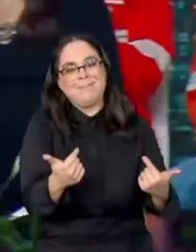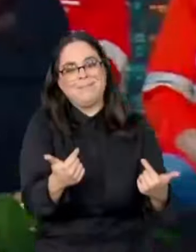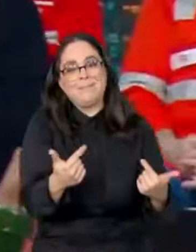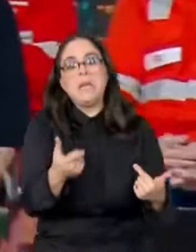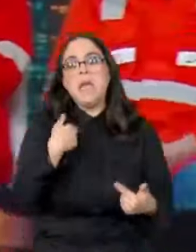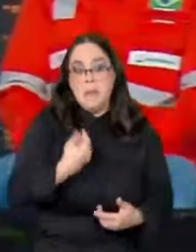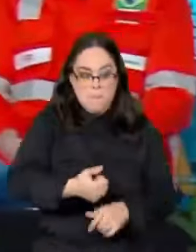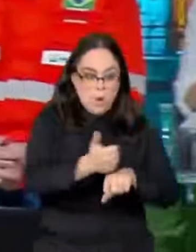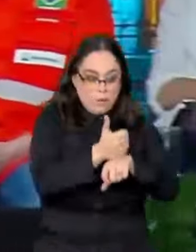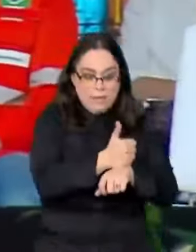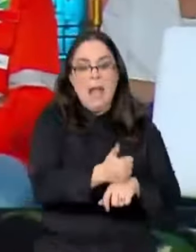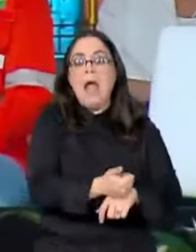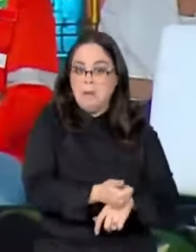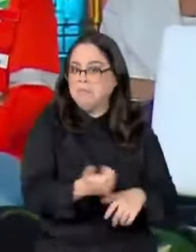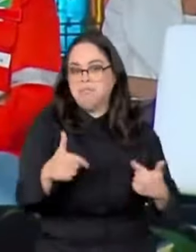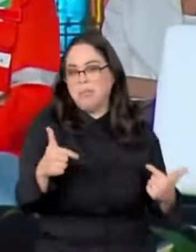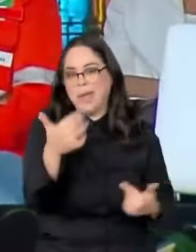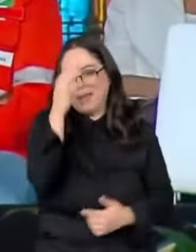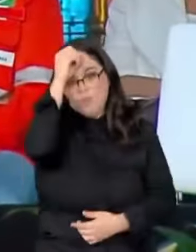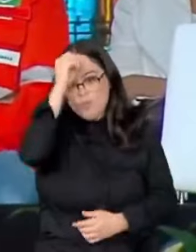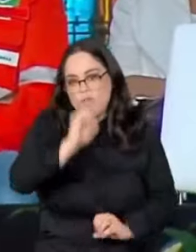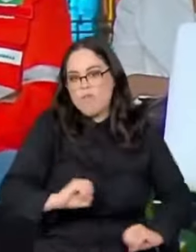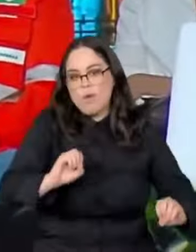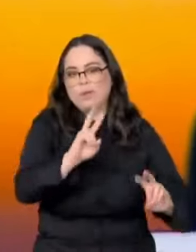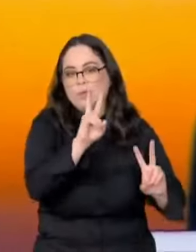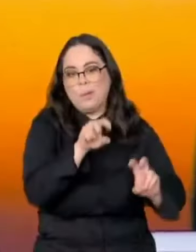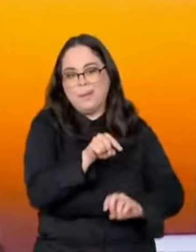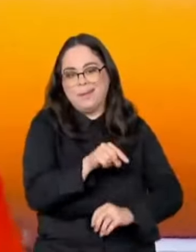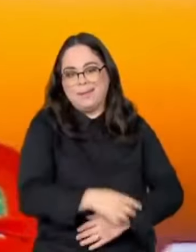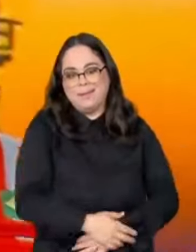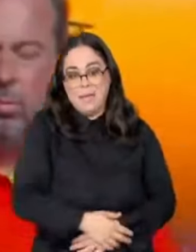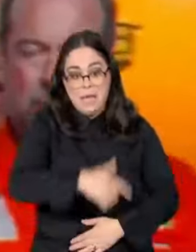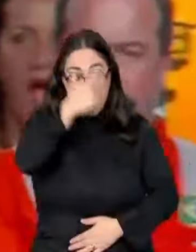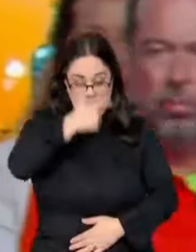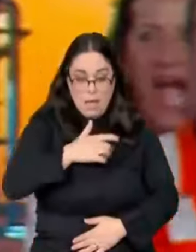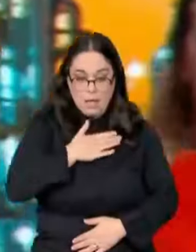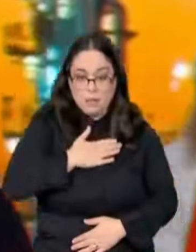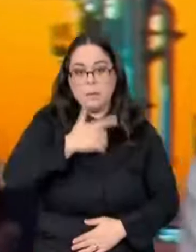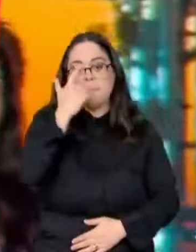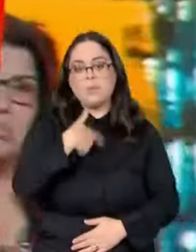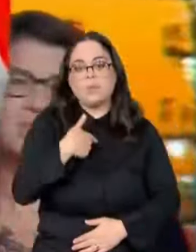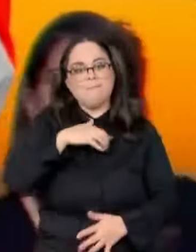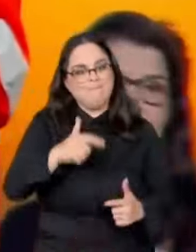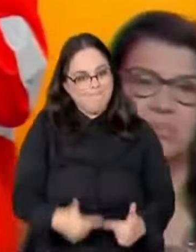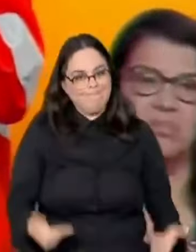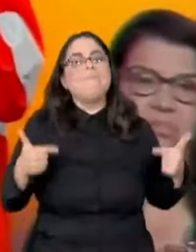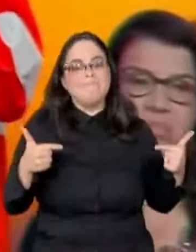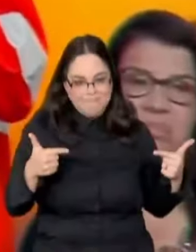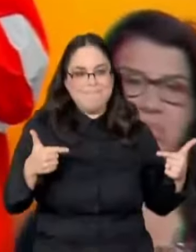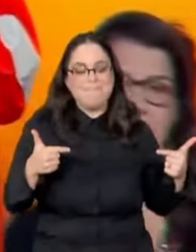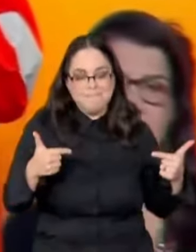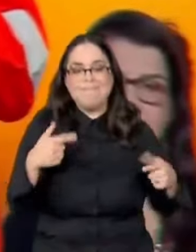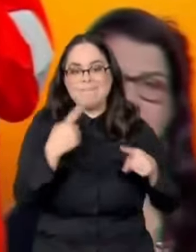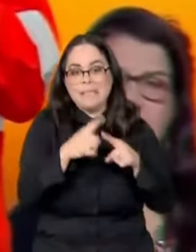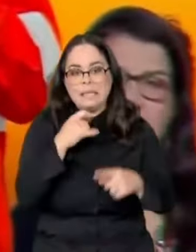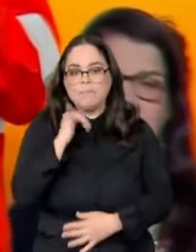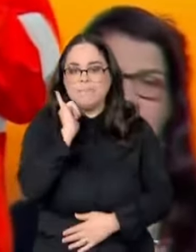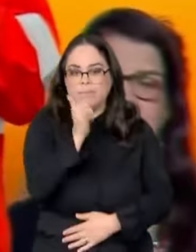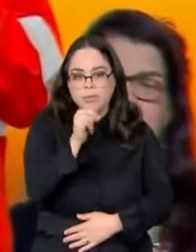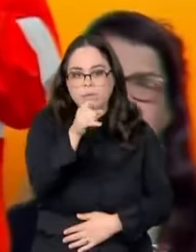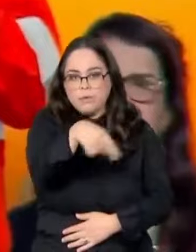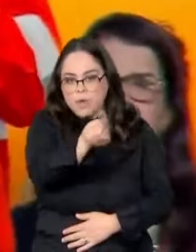não ter uma profissão. E eu sou uma pessoa de muita sorte. Se eu contar para